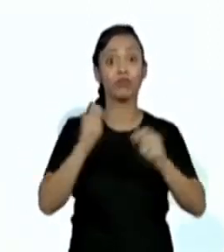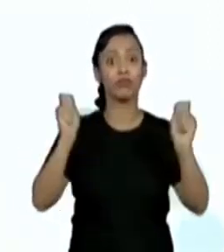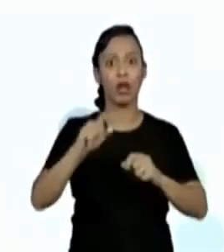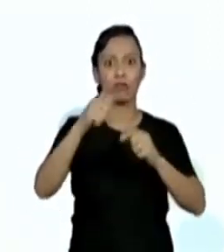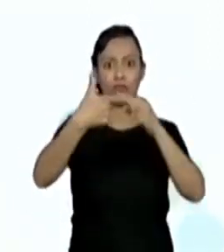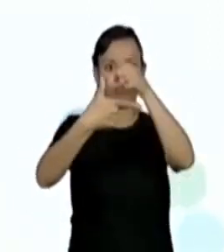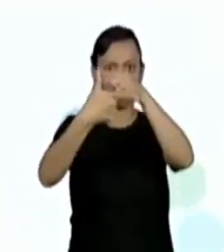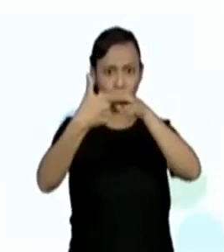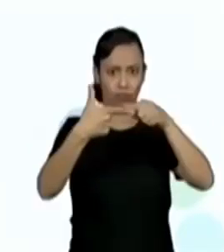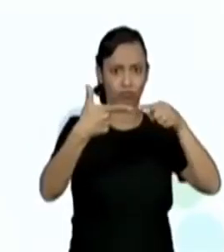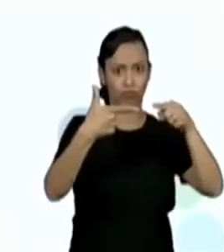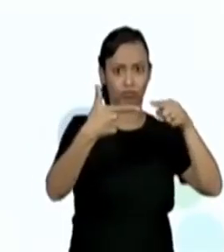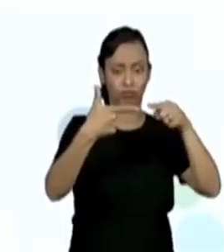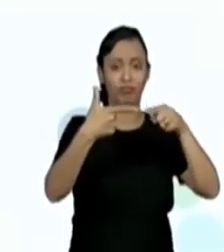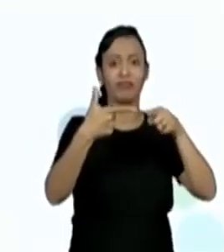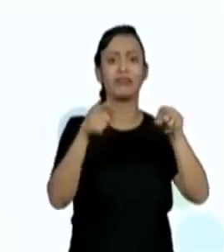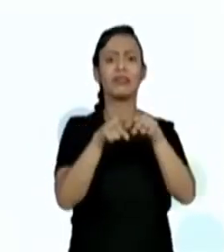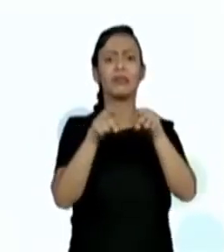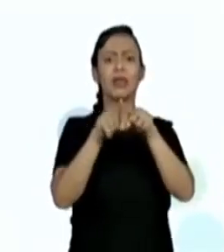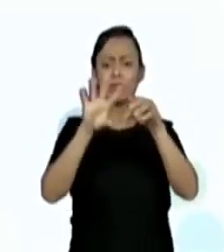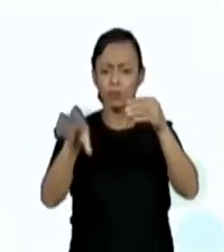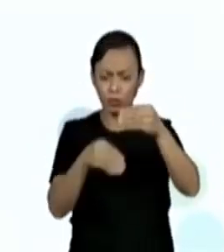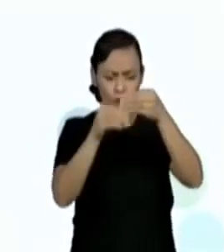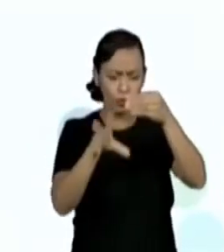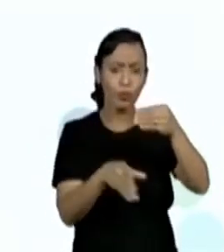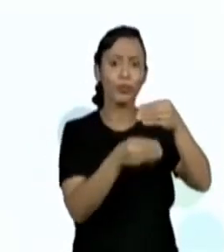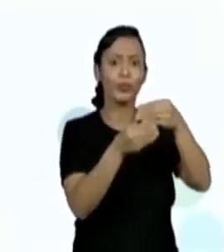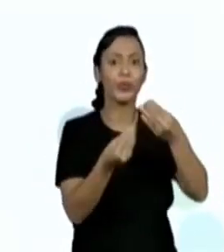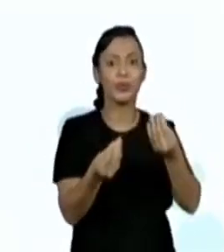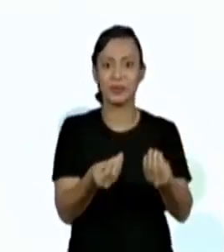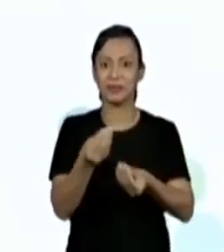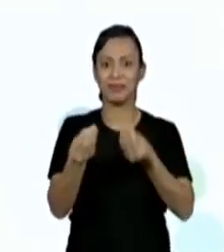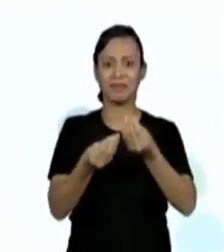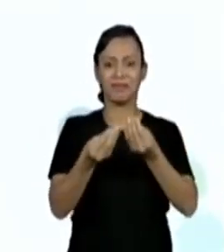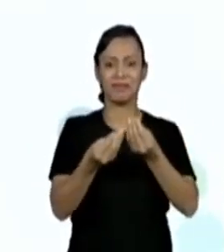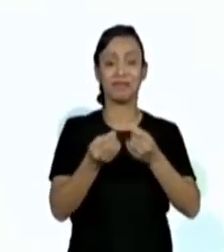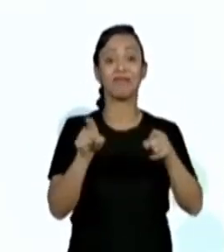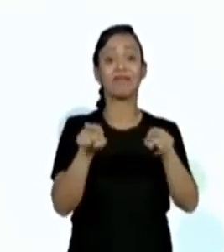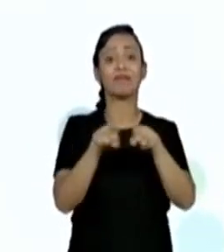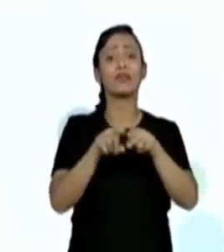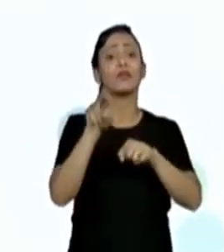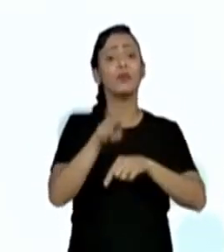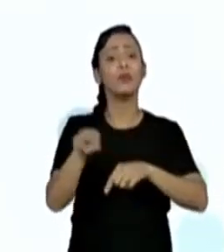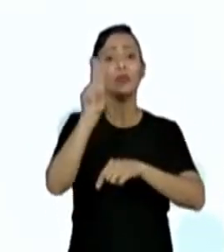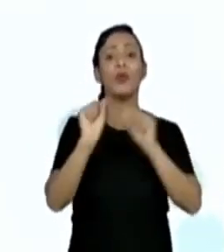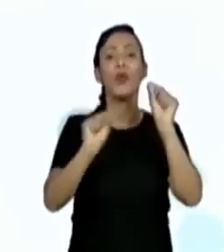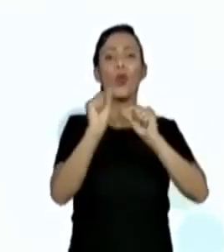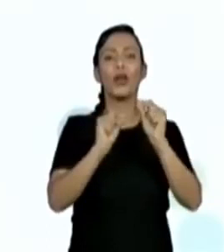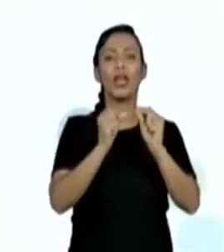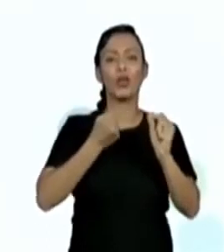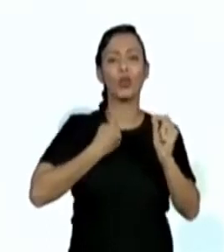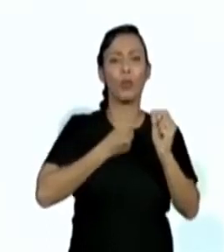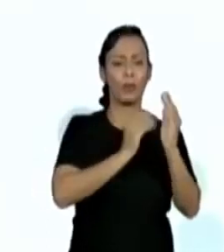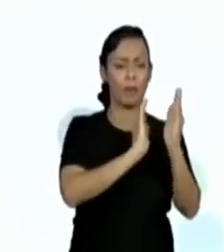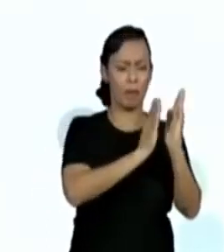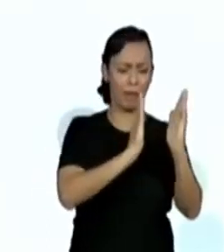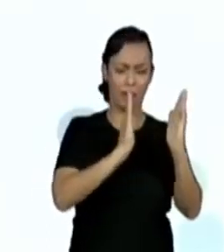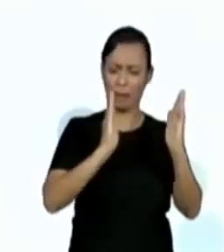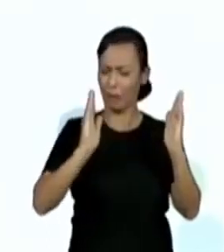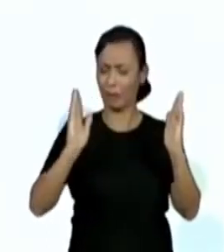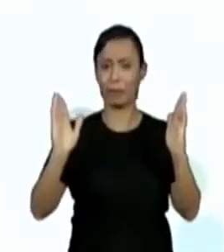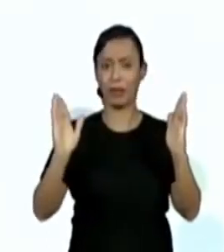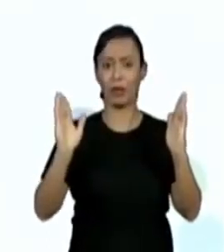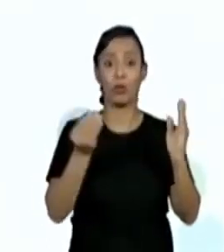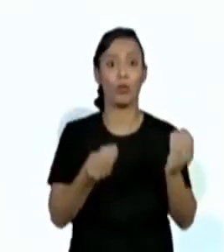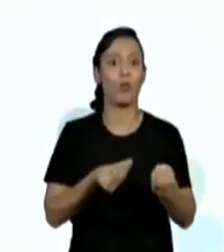ideia de parte de um todo utilizando a reta numérica como recurso